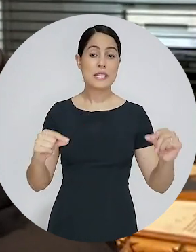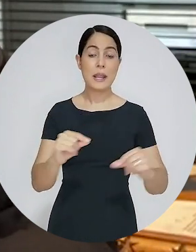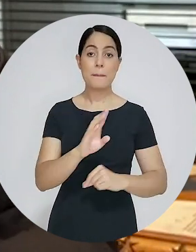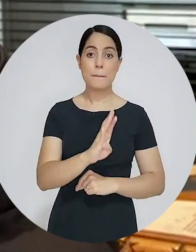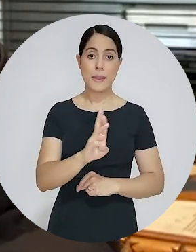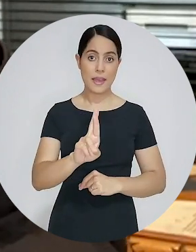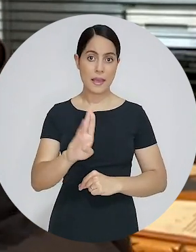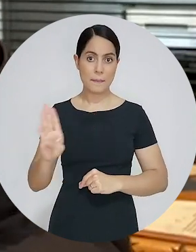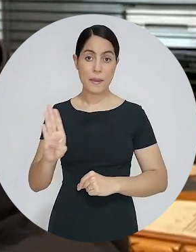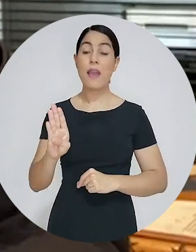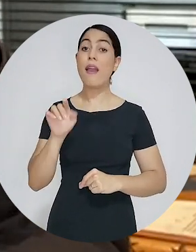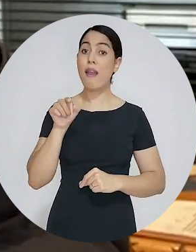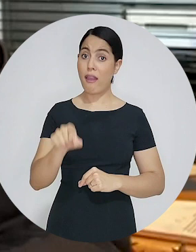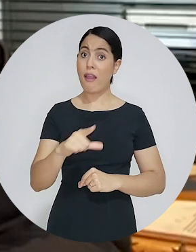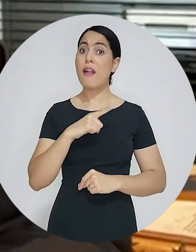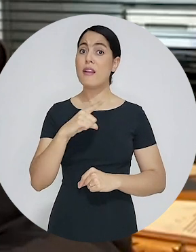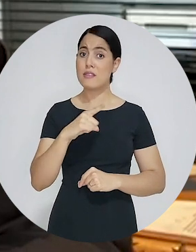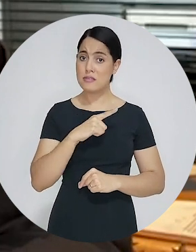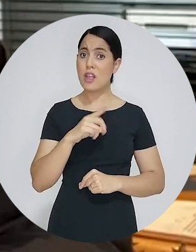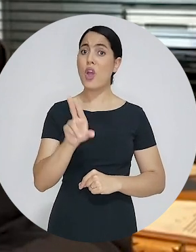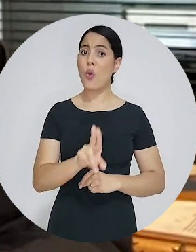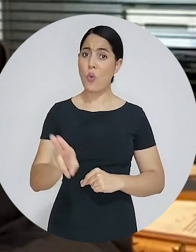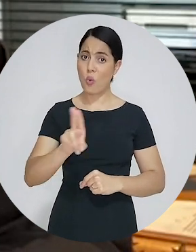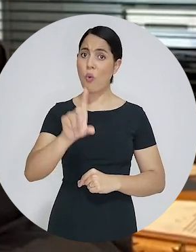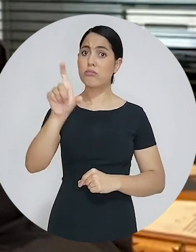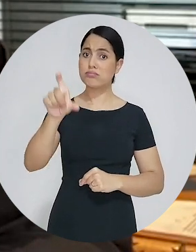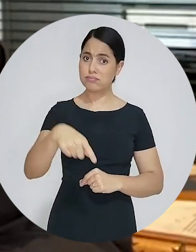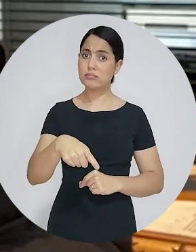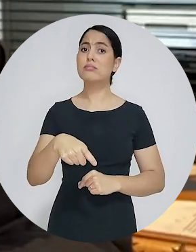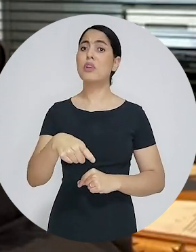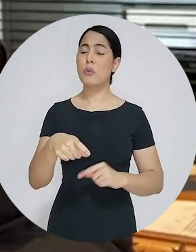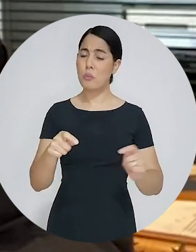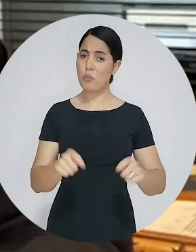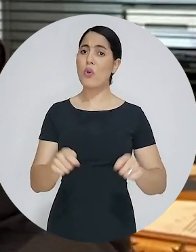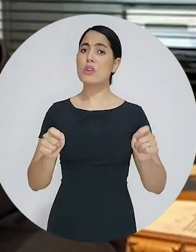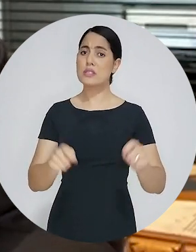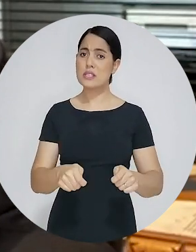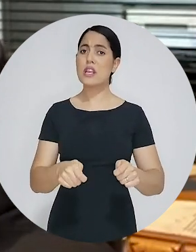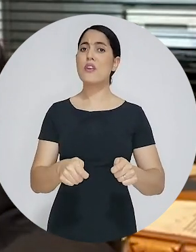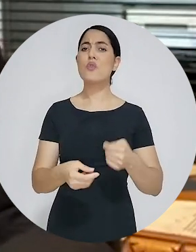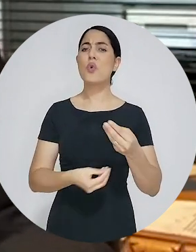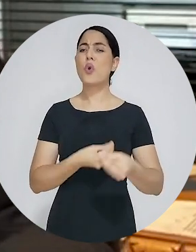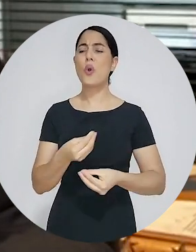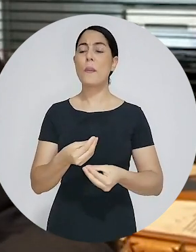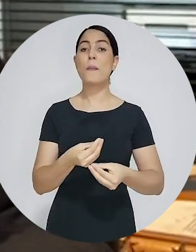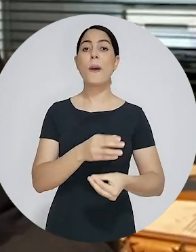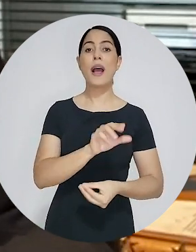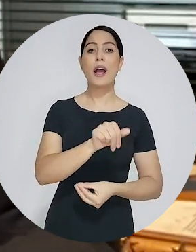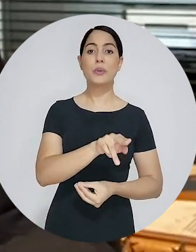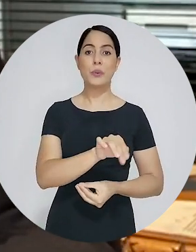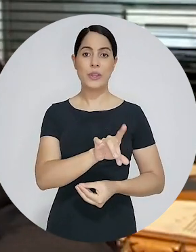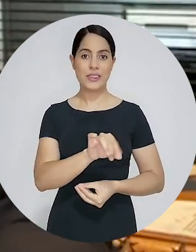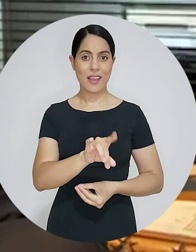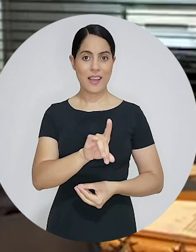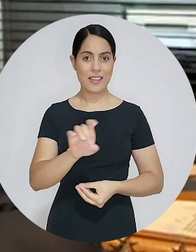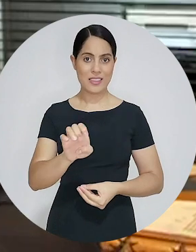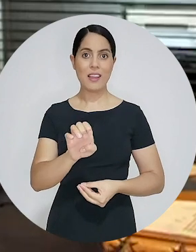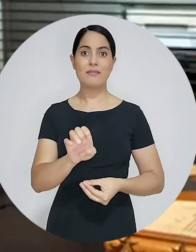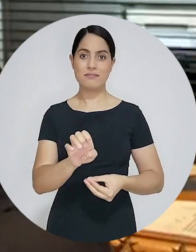que retorna a sua anuidade através da utilização desse cartão de crédito. E, além disso, nós ampliamos